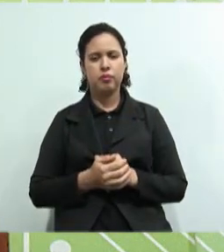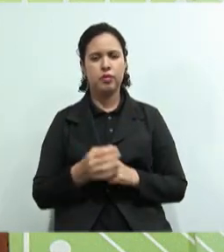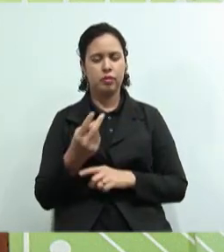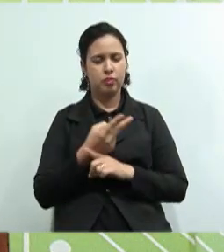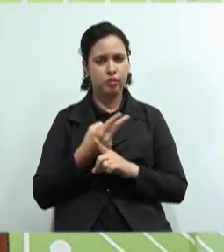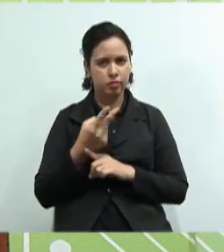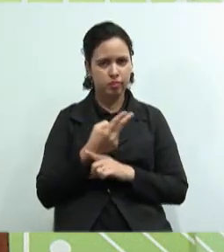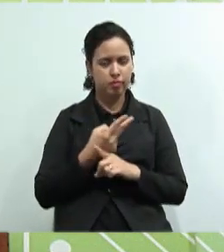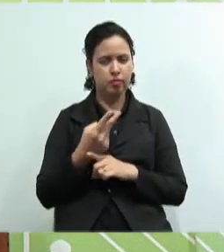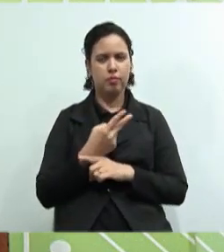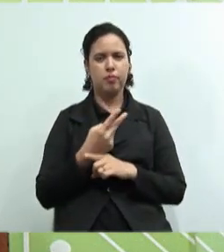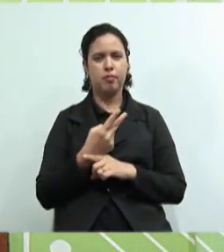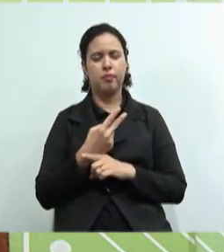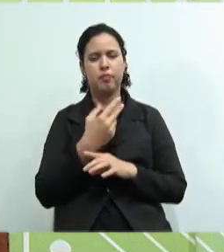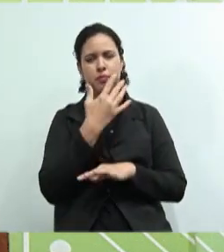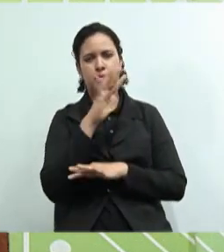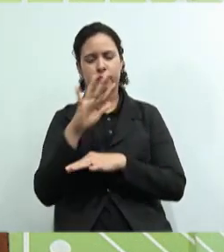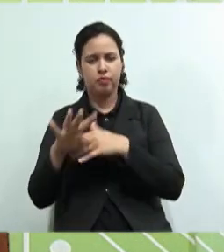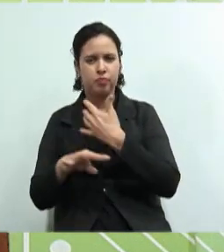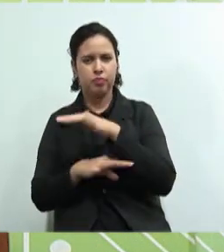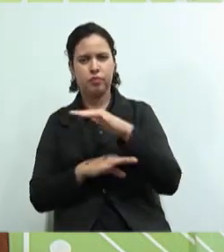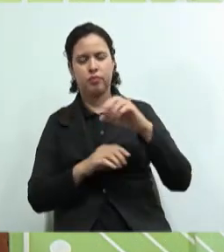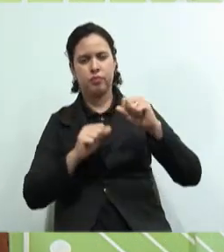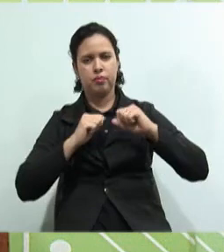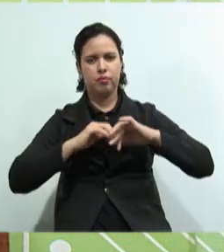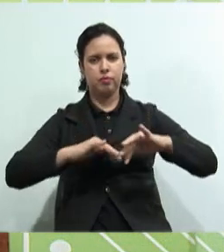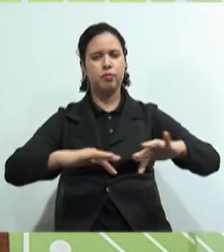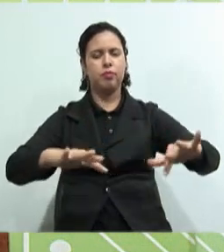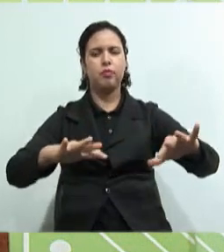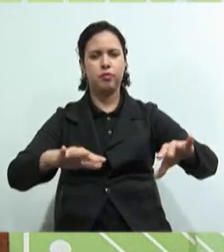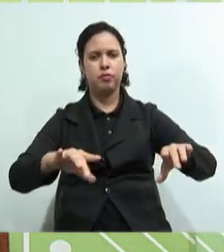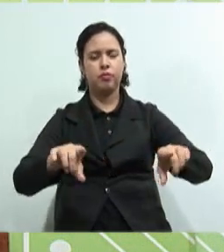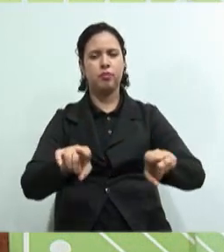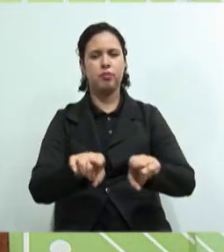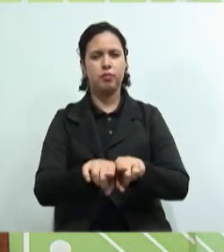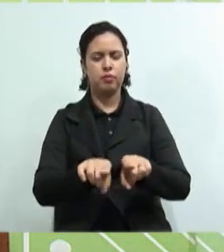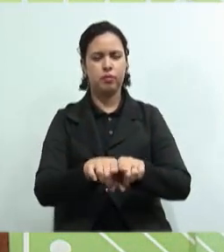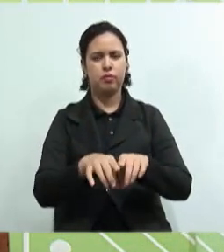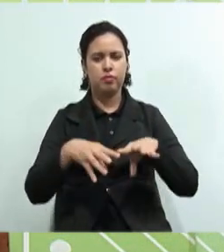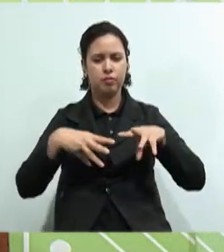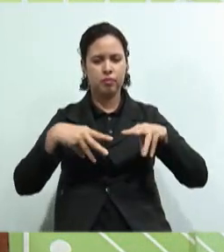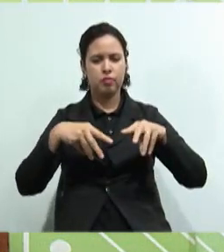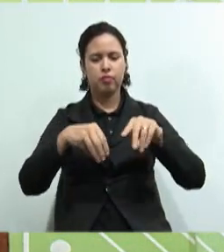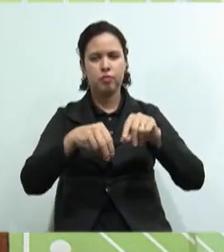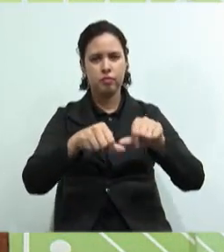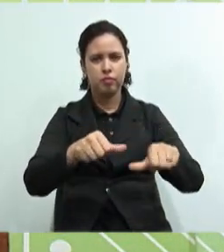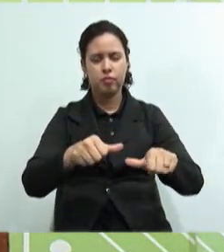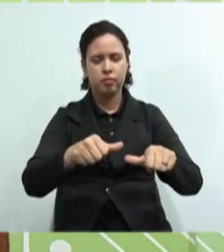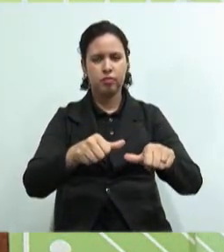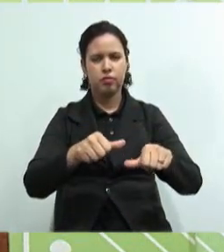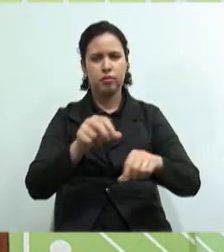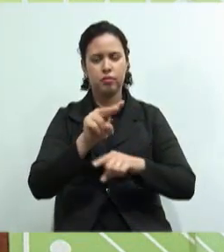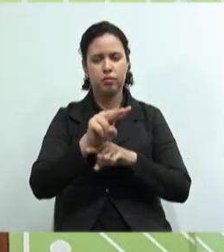da cobertura vegetal nativa, a correção dos solos de uma maneira para garantir a qualidade das águas,